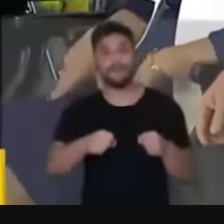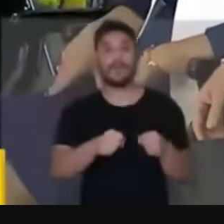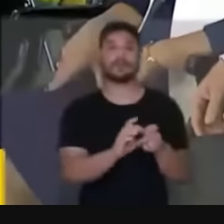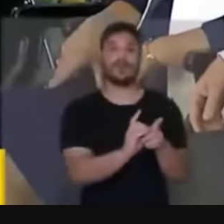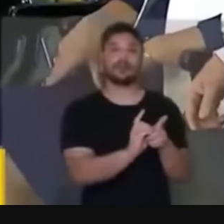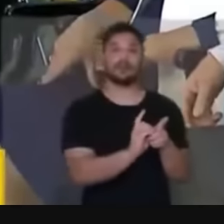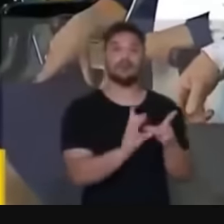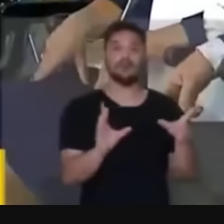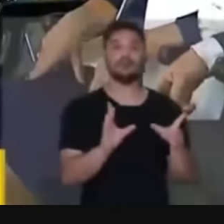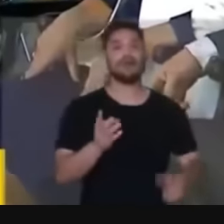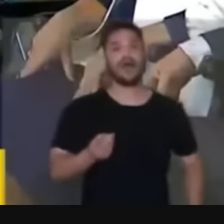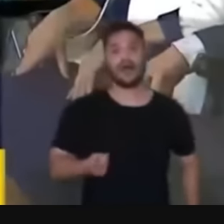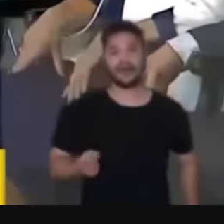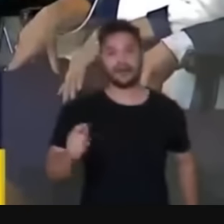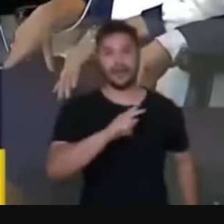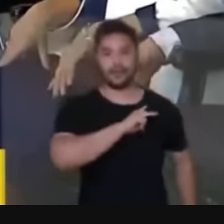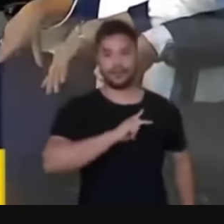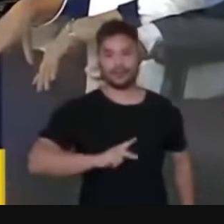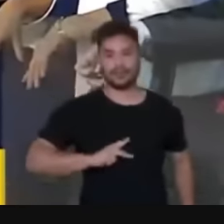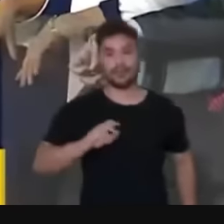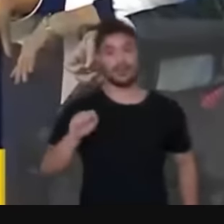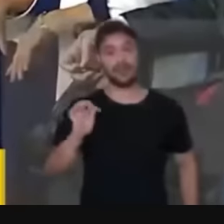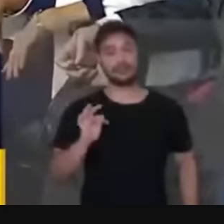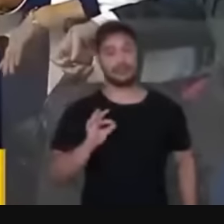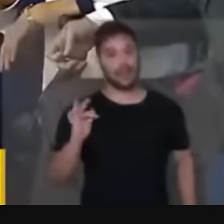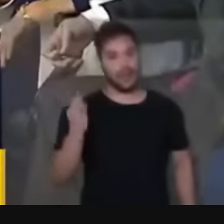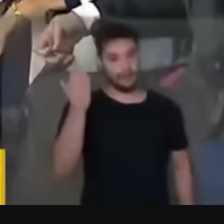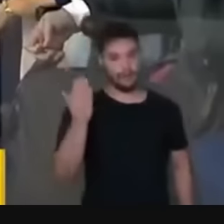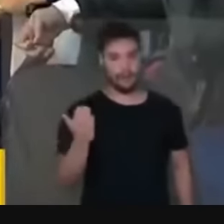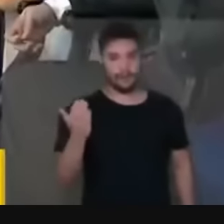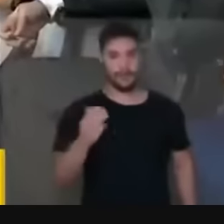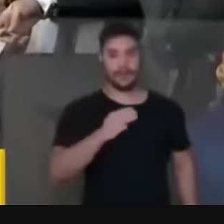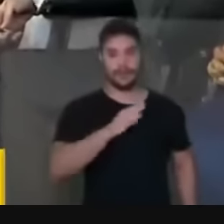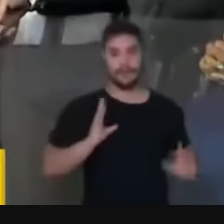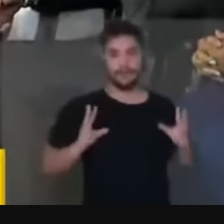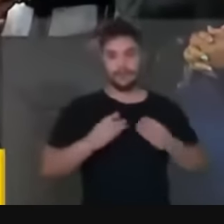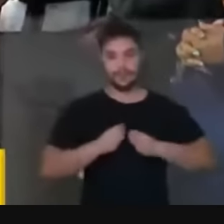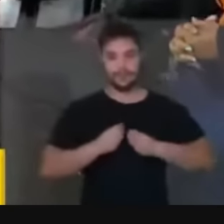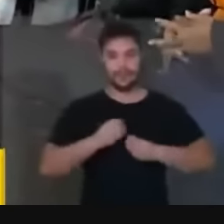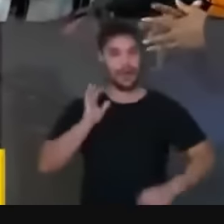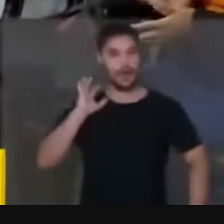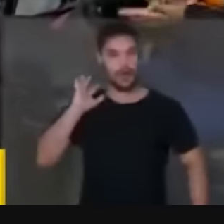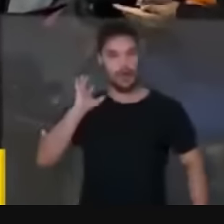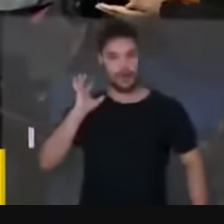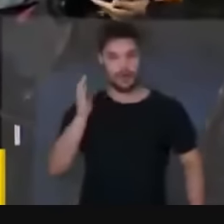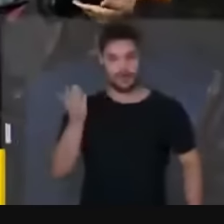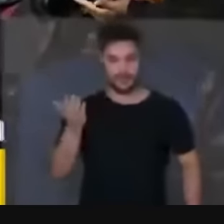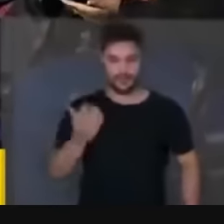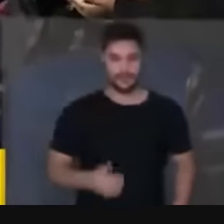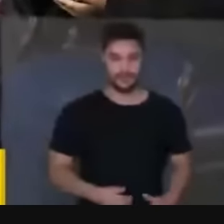nossa sempre presidente do Supremo Tribunal Federal, ministra Rosa Weber.